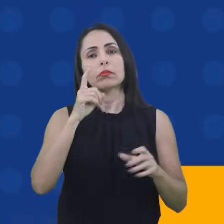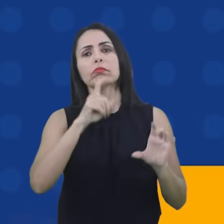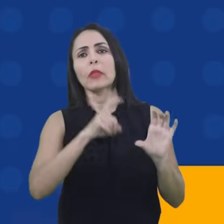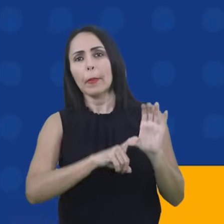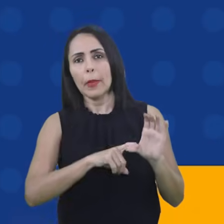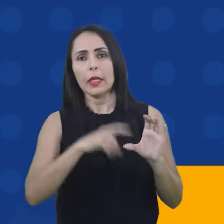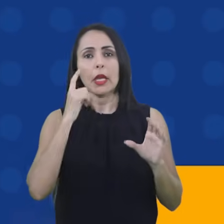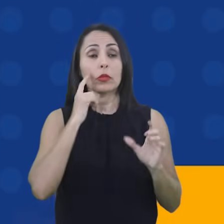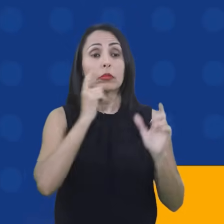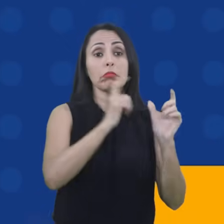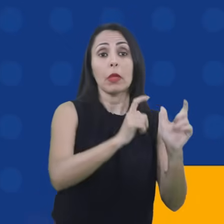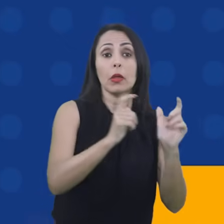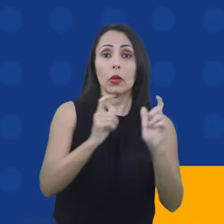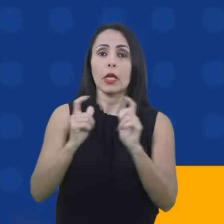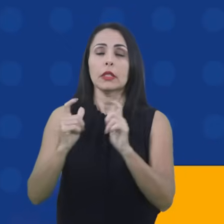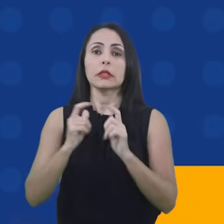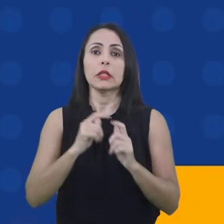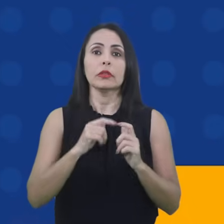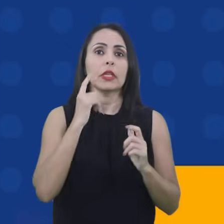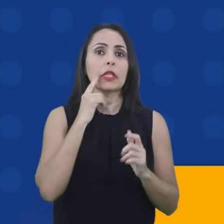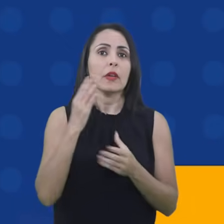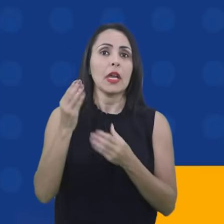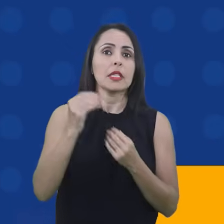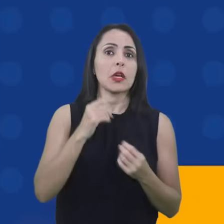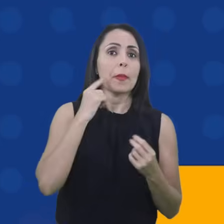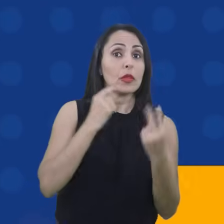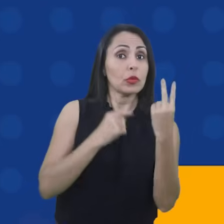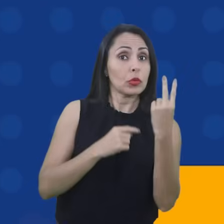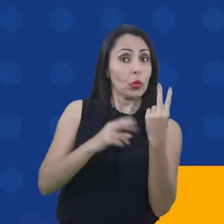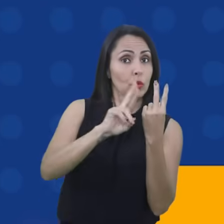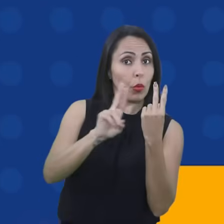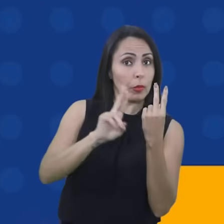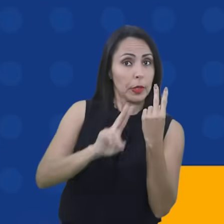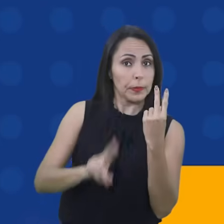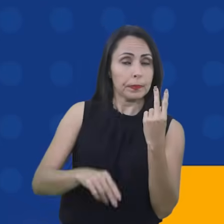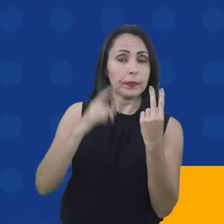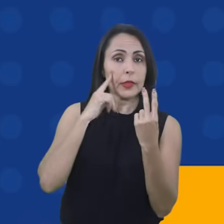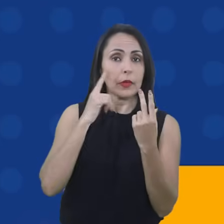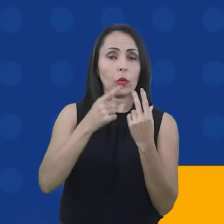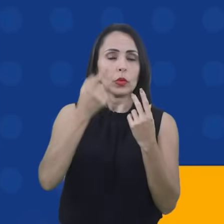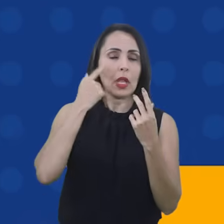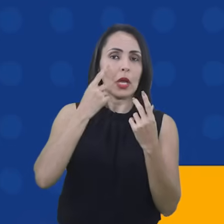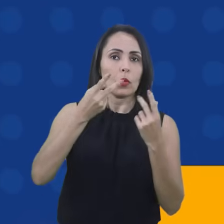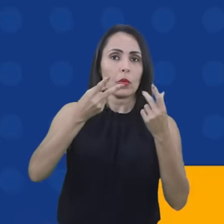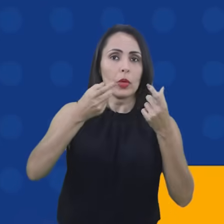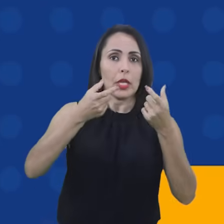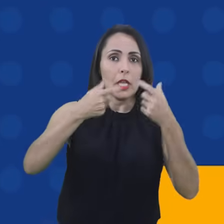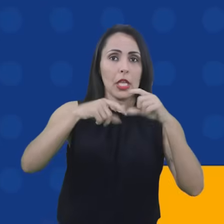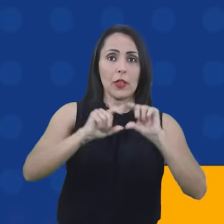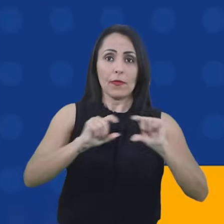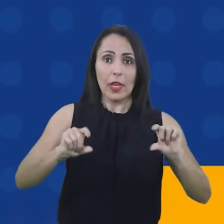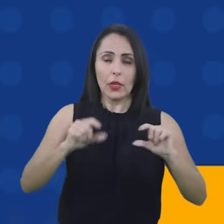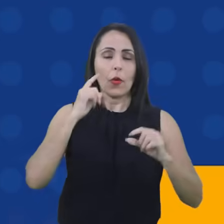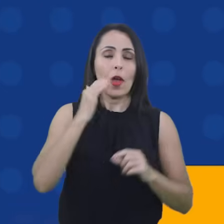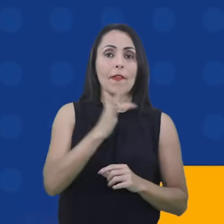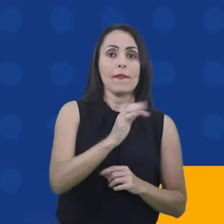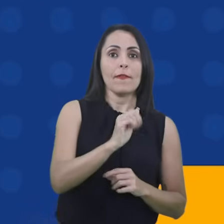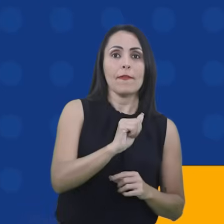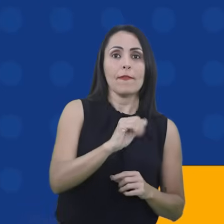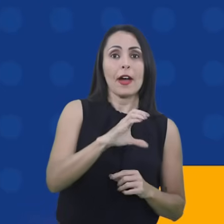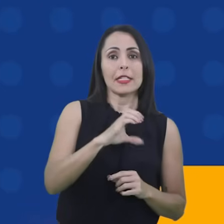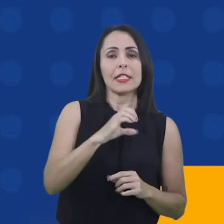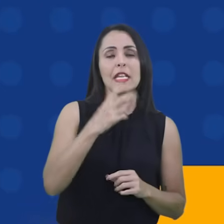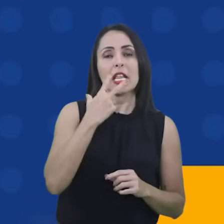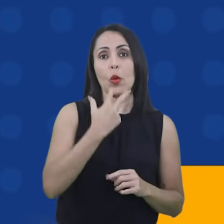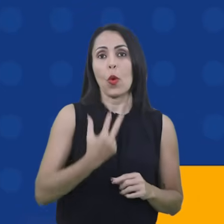né, da localização desse dente, né, ela vai receber duas denominações. Se for no arco inferior, a gente chama de face